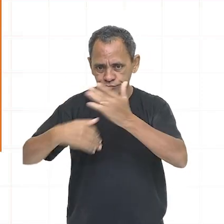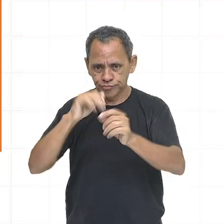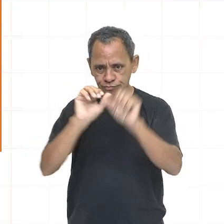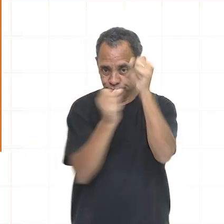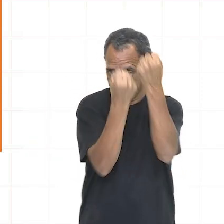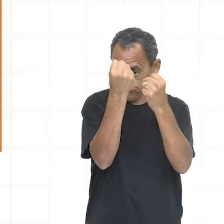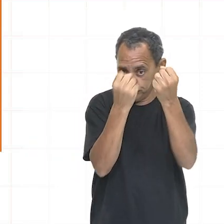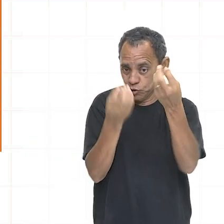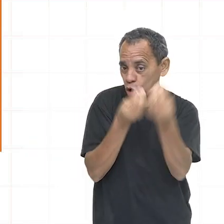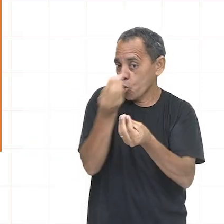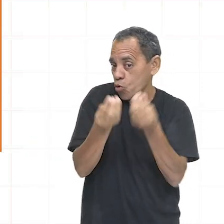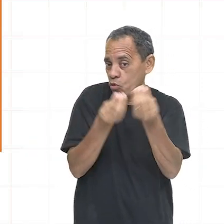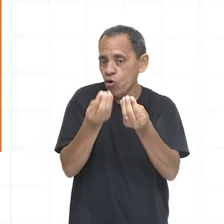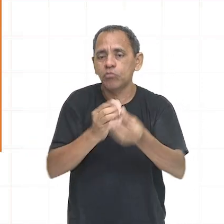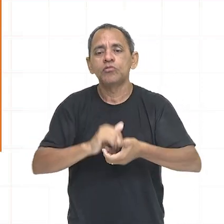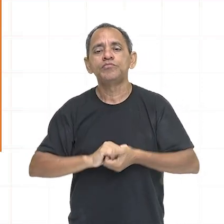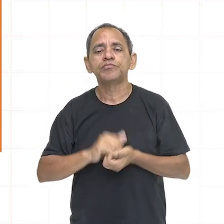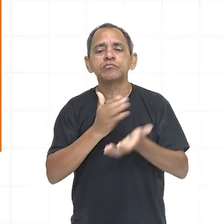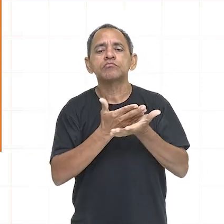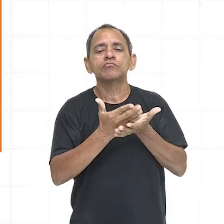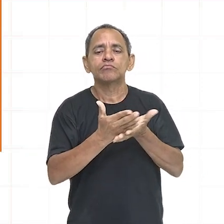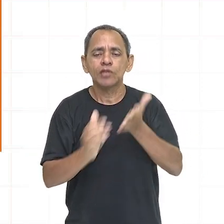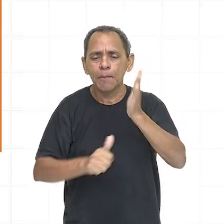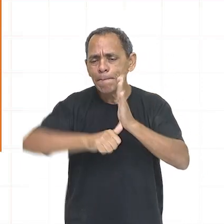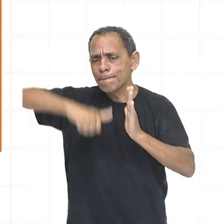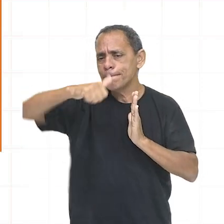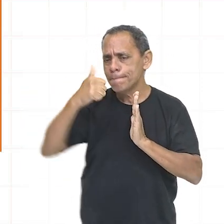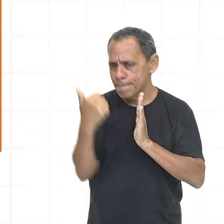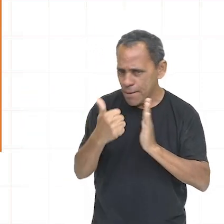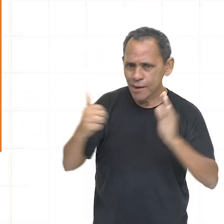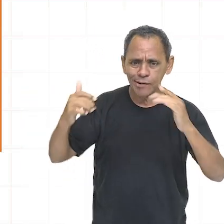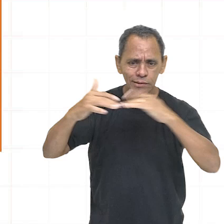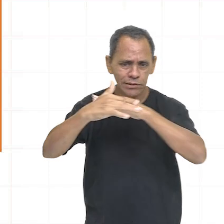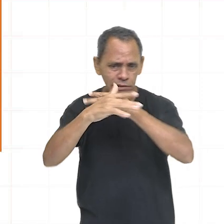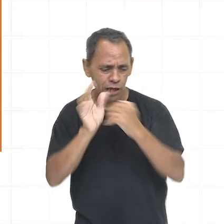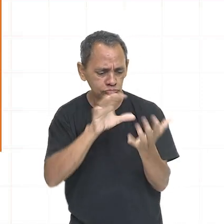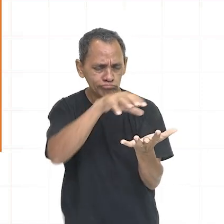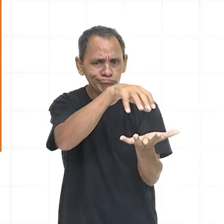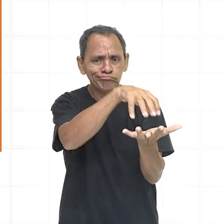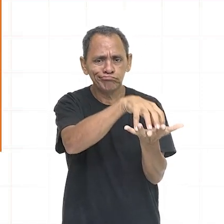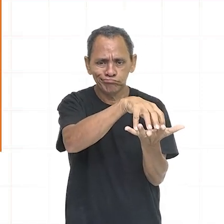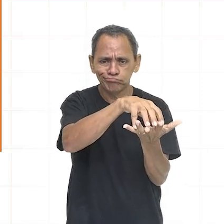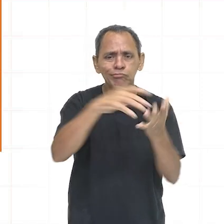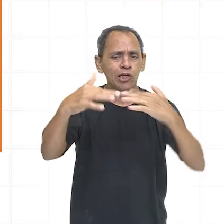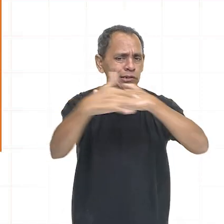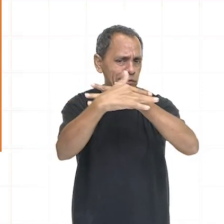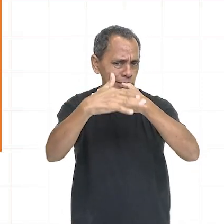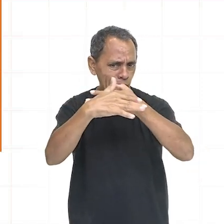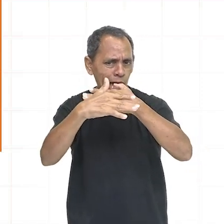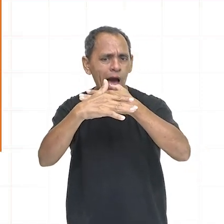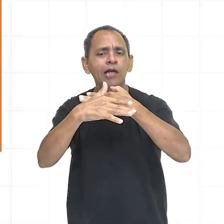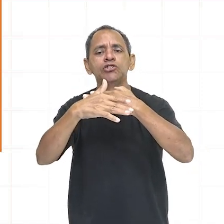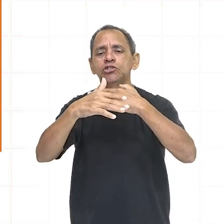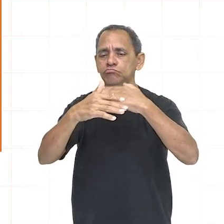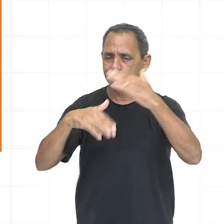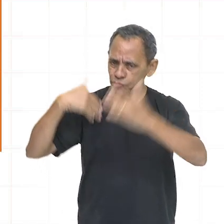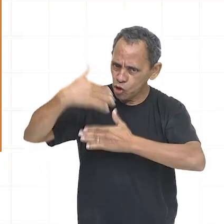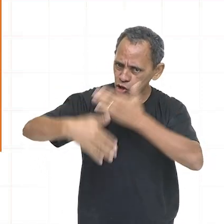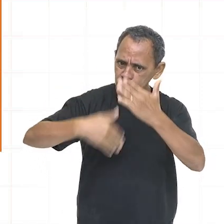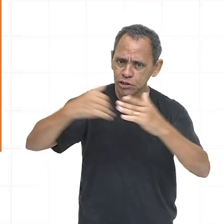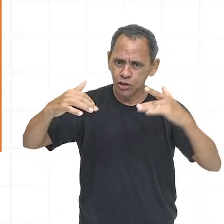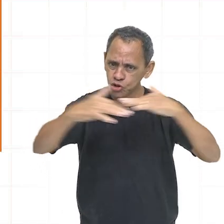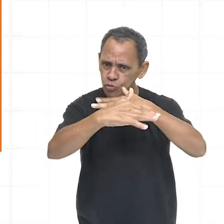gente, né? Onde começaram a surgir as primeiras cidades, esse processo de urbanização no